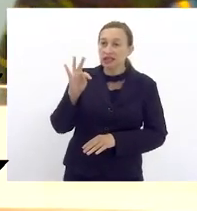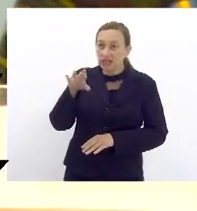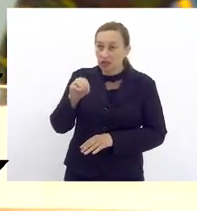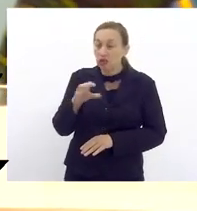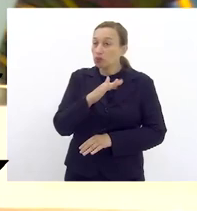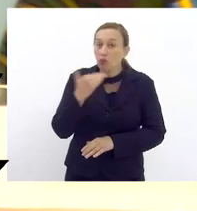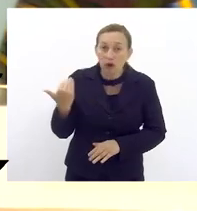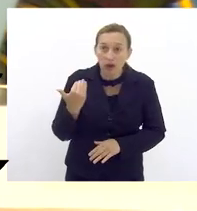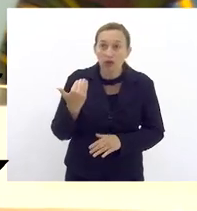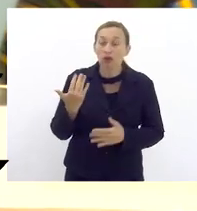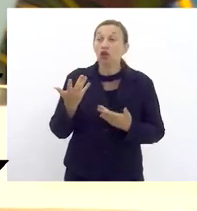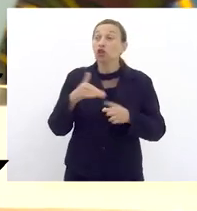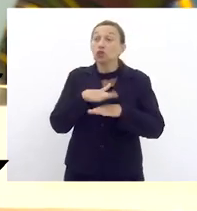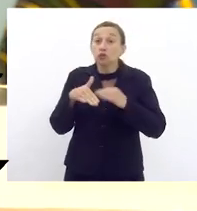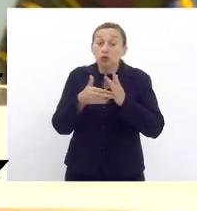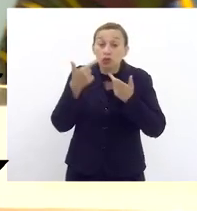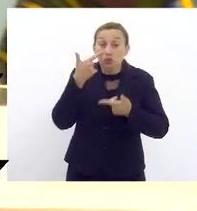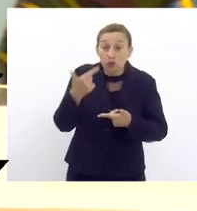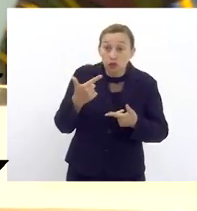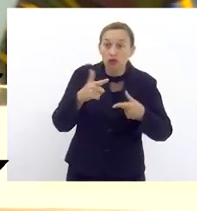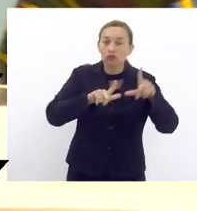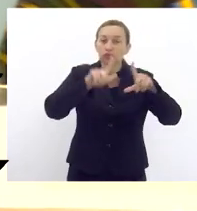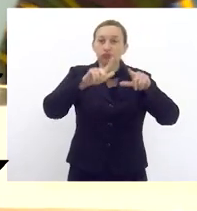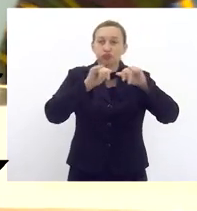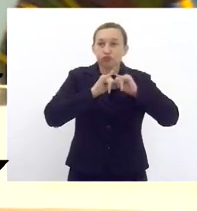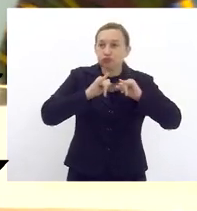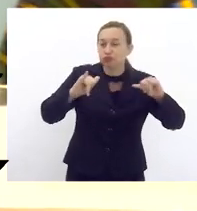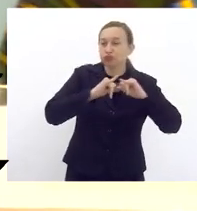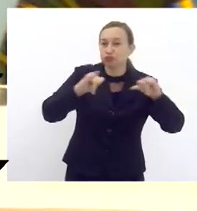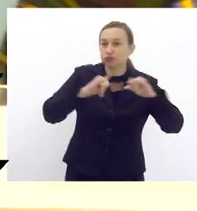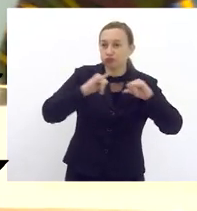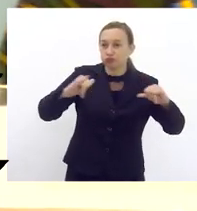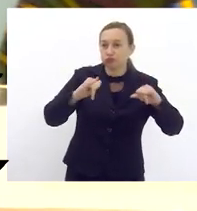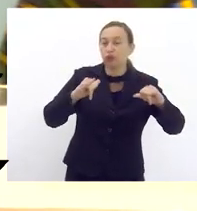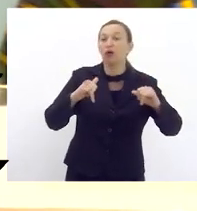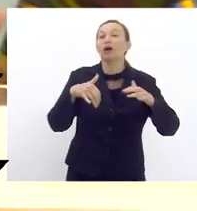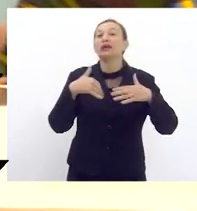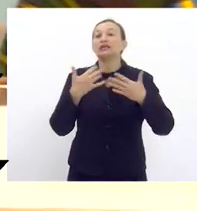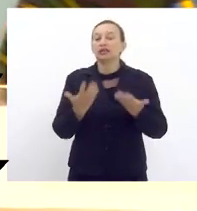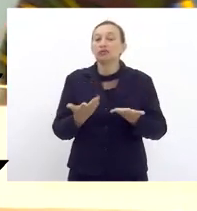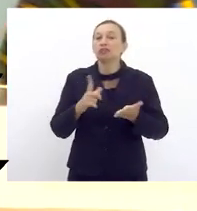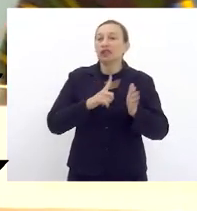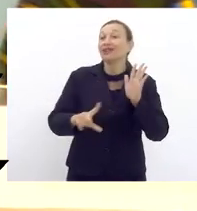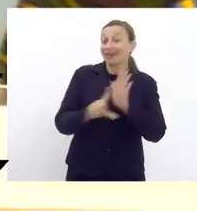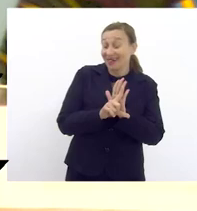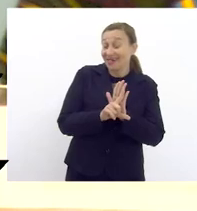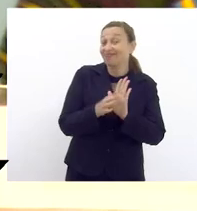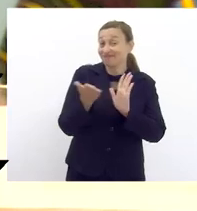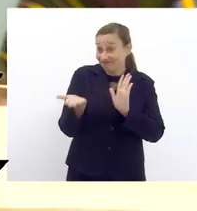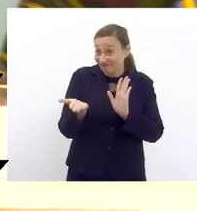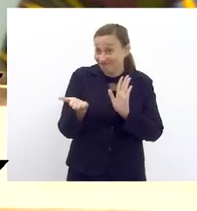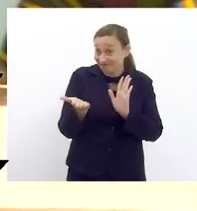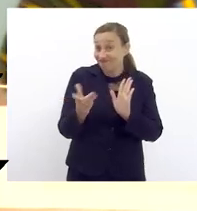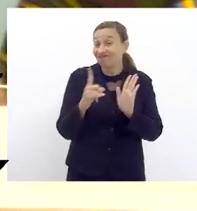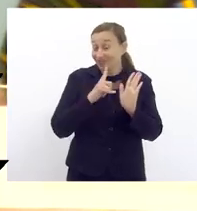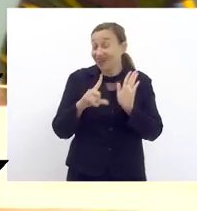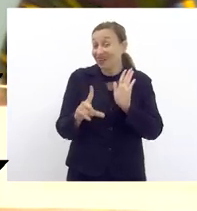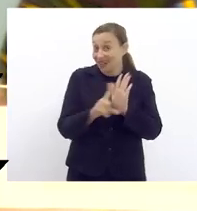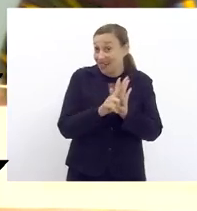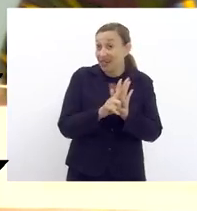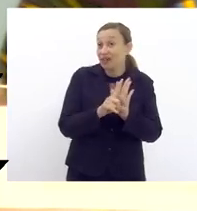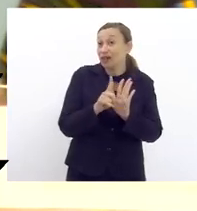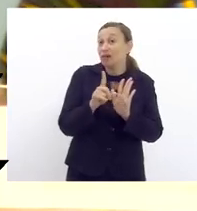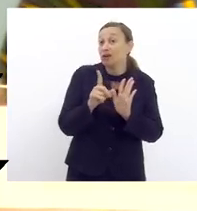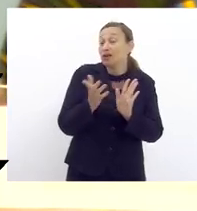foi uma coisa que foi bem repercutida na mídia né existe leis para isso né existe lei que